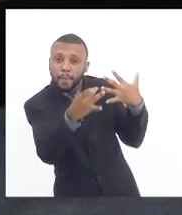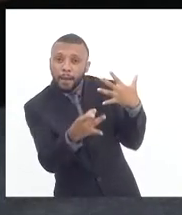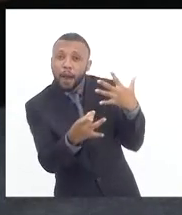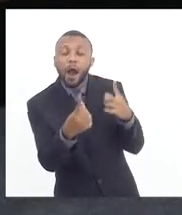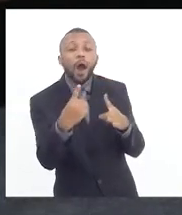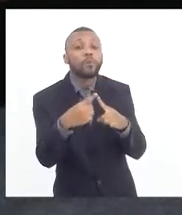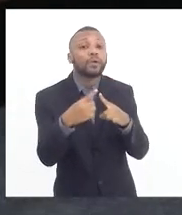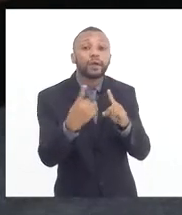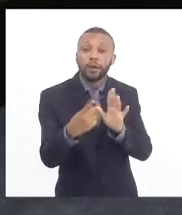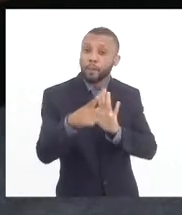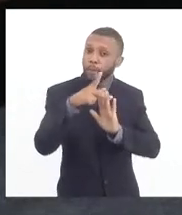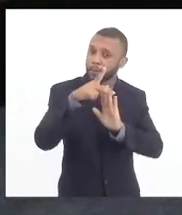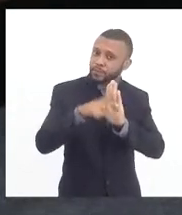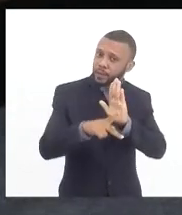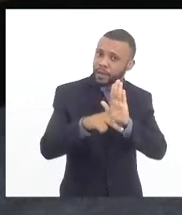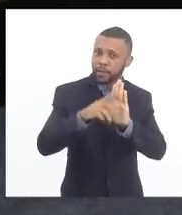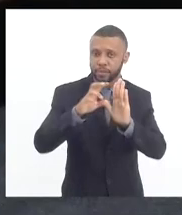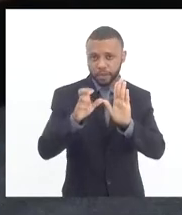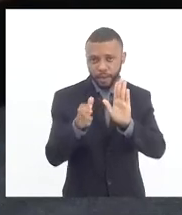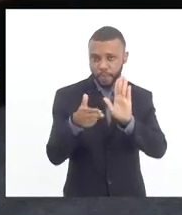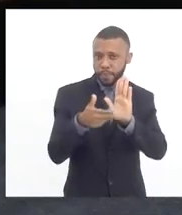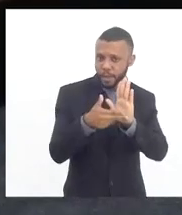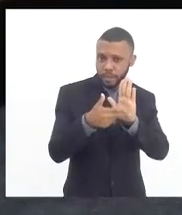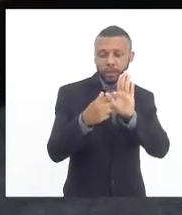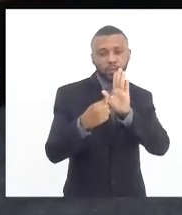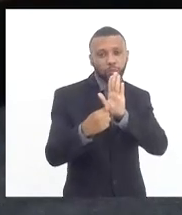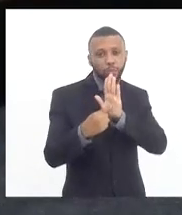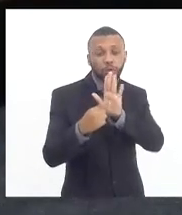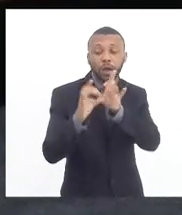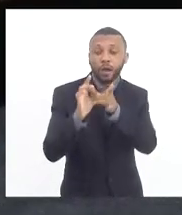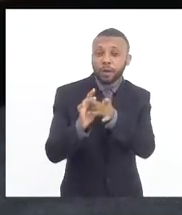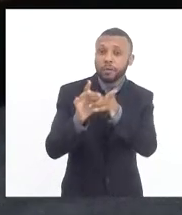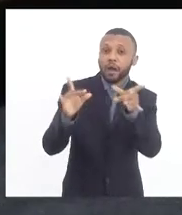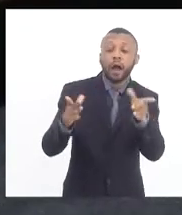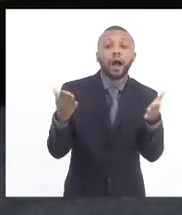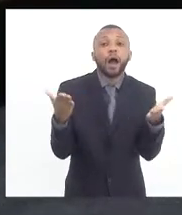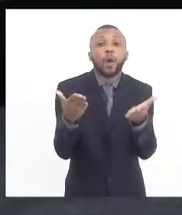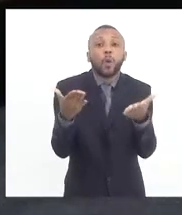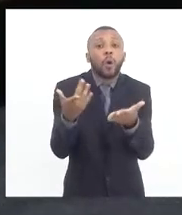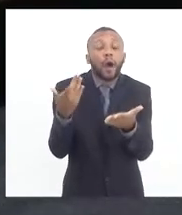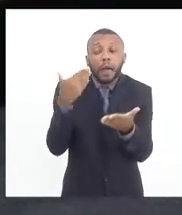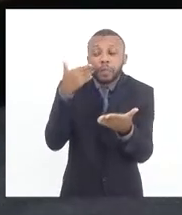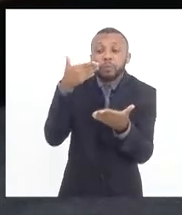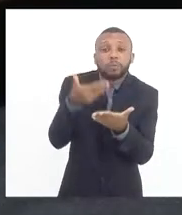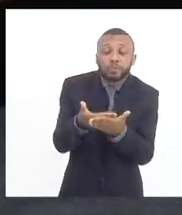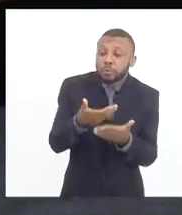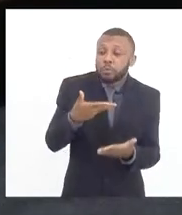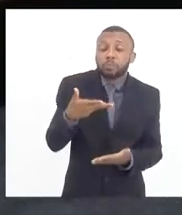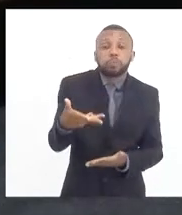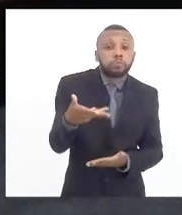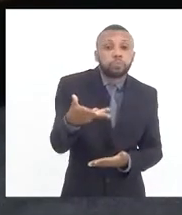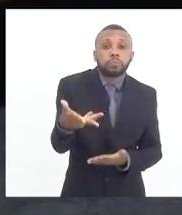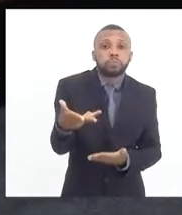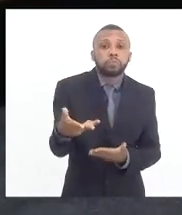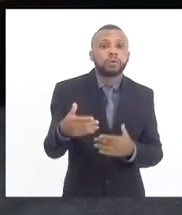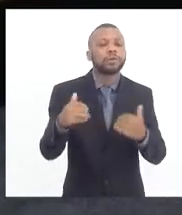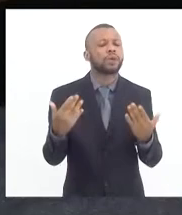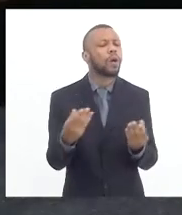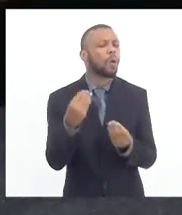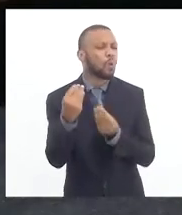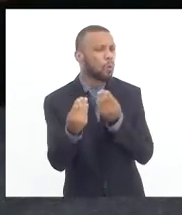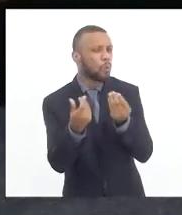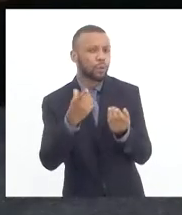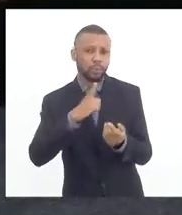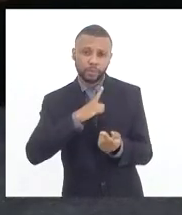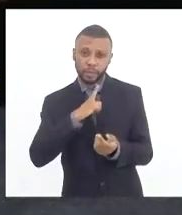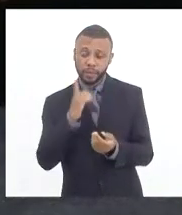as emendas elas estão sendo disponibilizadas agora na correria Então como é que eu como é que eu